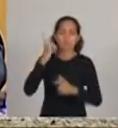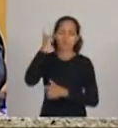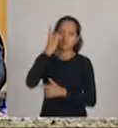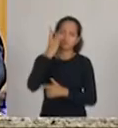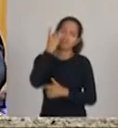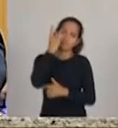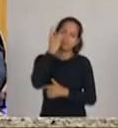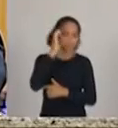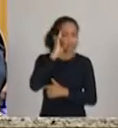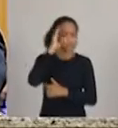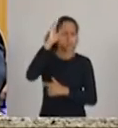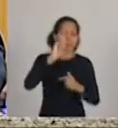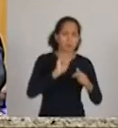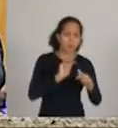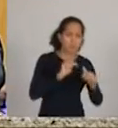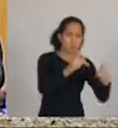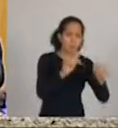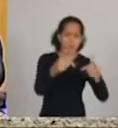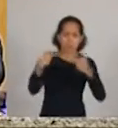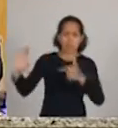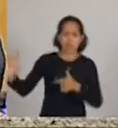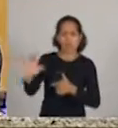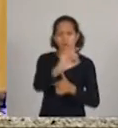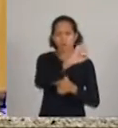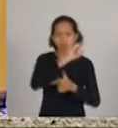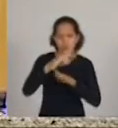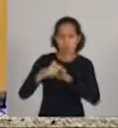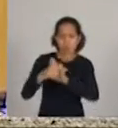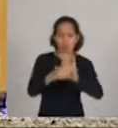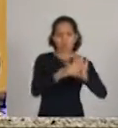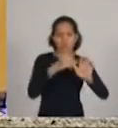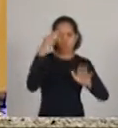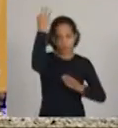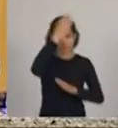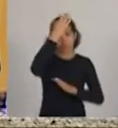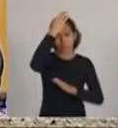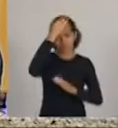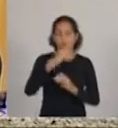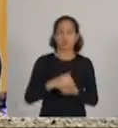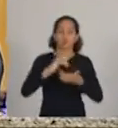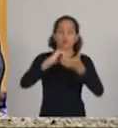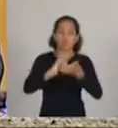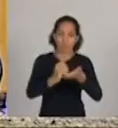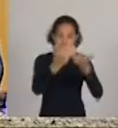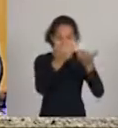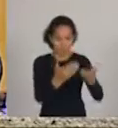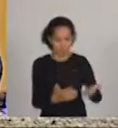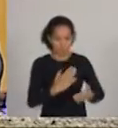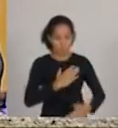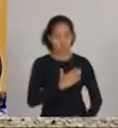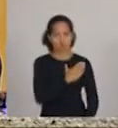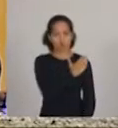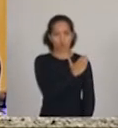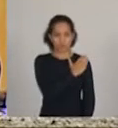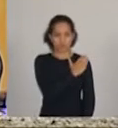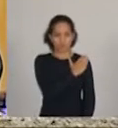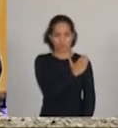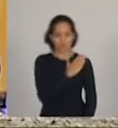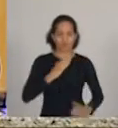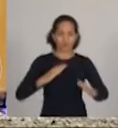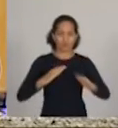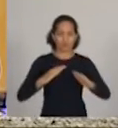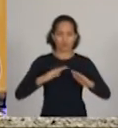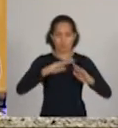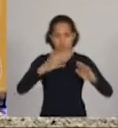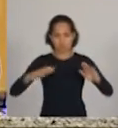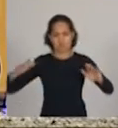principalmente pela atuação de cada um em favor do Espírito Santo. Cumprimentar aqui o nosso comandante, capitão de mar e guerra Washington Luiz, e